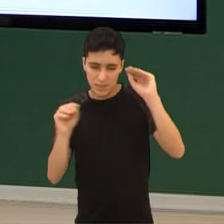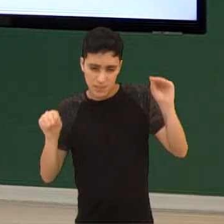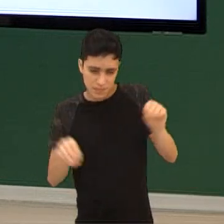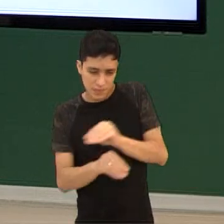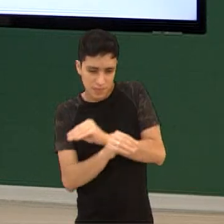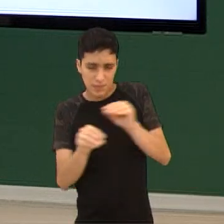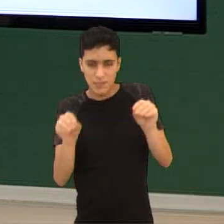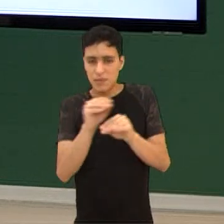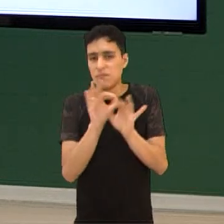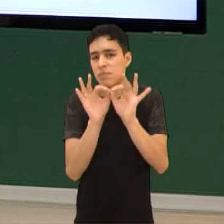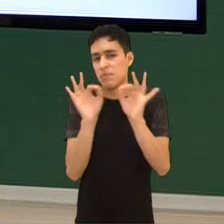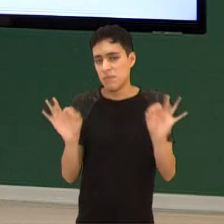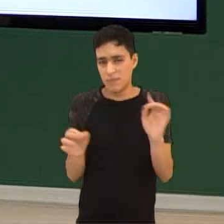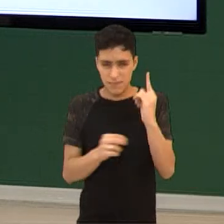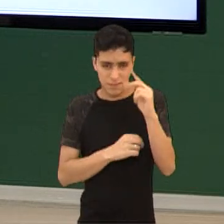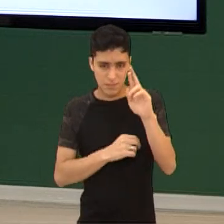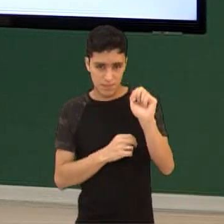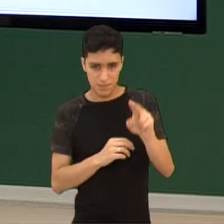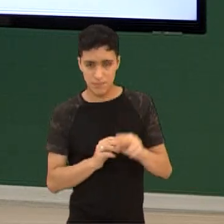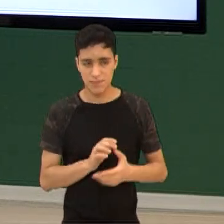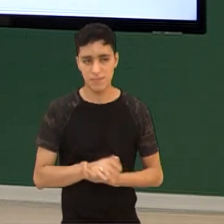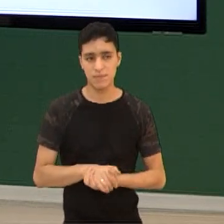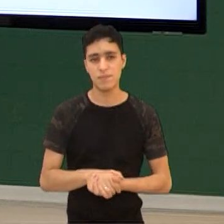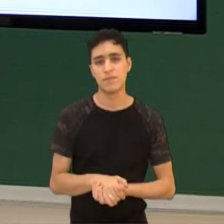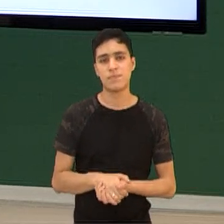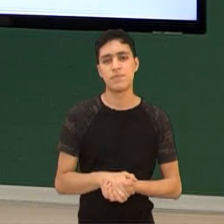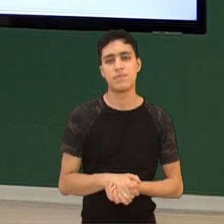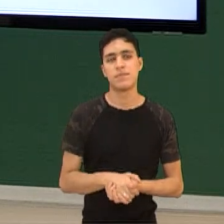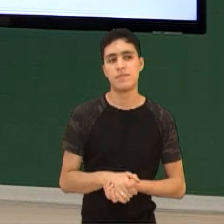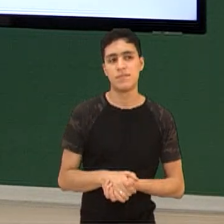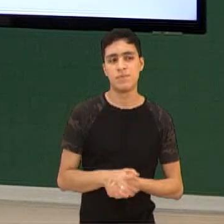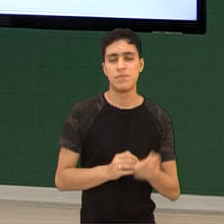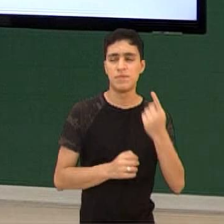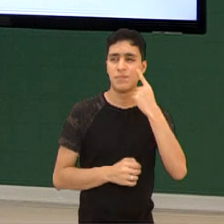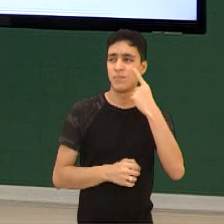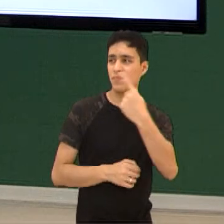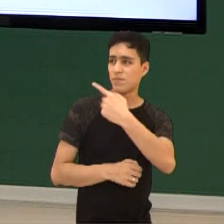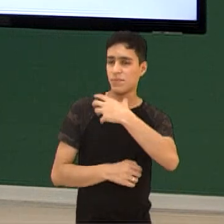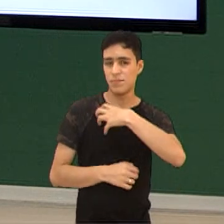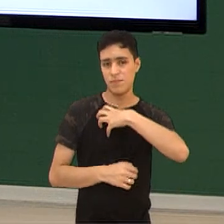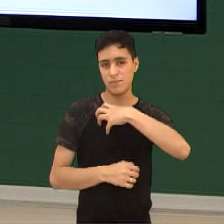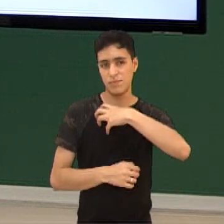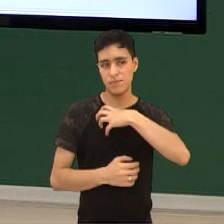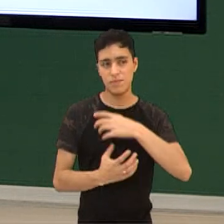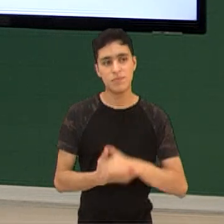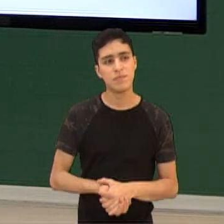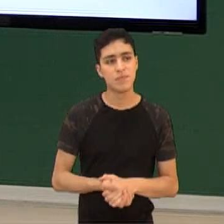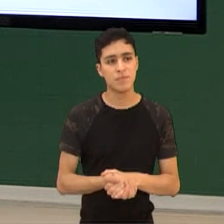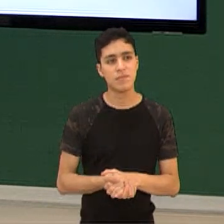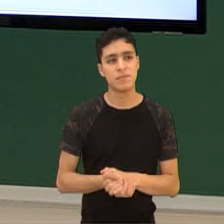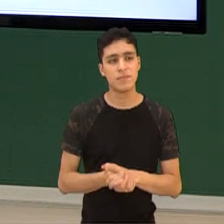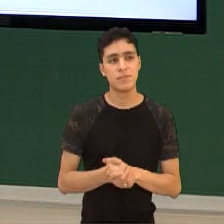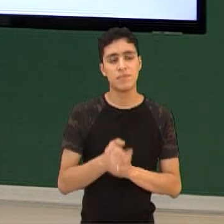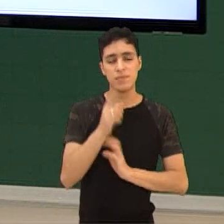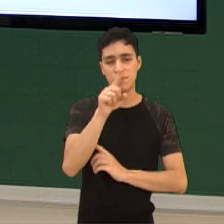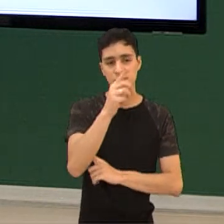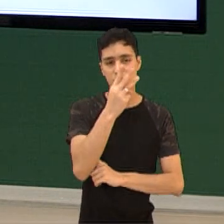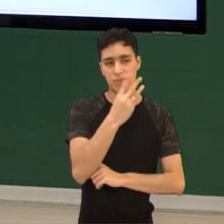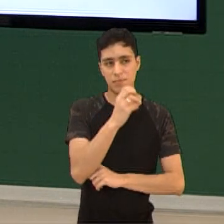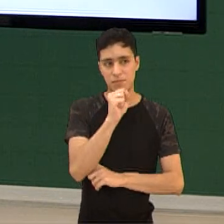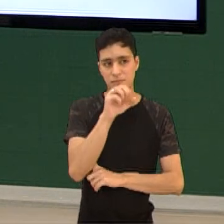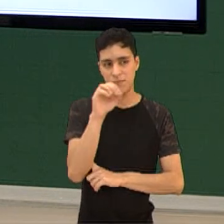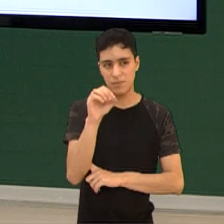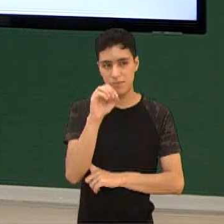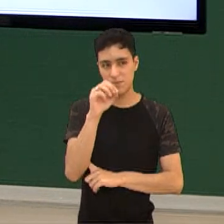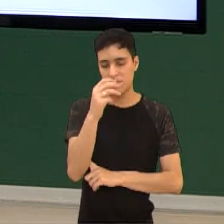uma equação simples de primeiro grau, né? Aqui fica desse jeitinho, então, ó. Passo 2 multiplicando, 380.